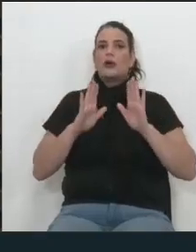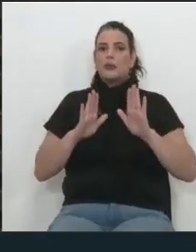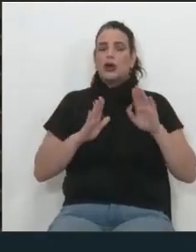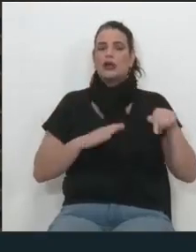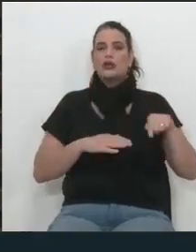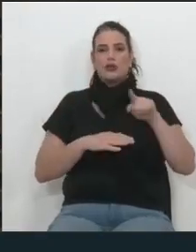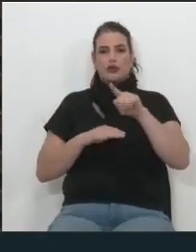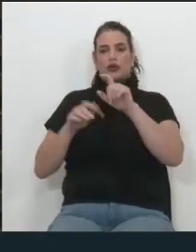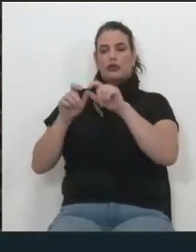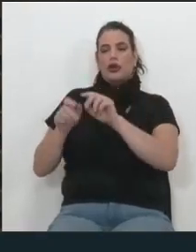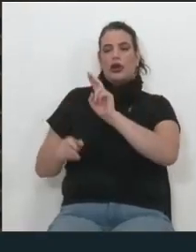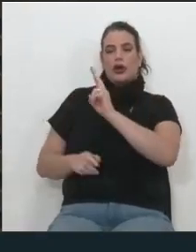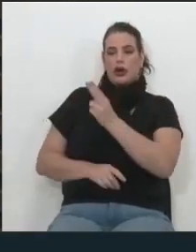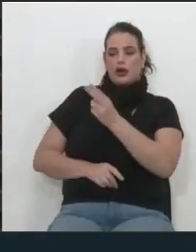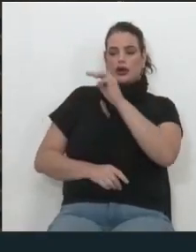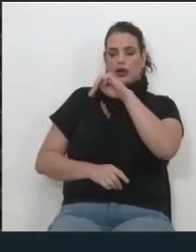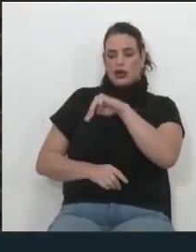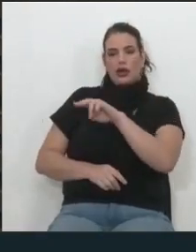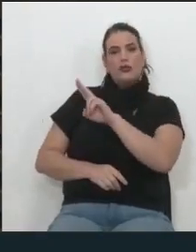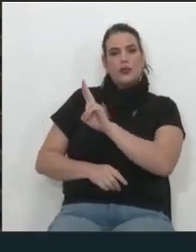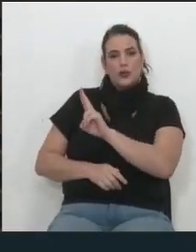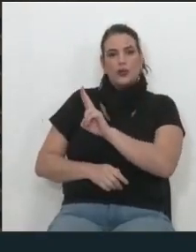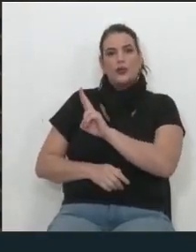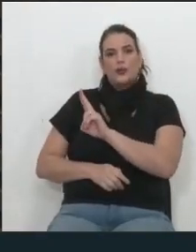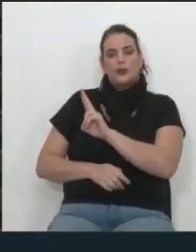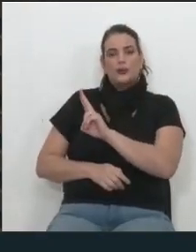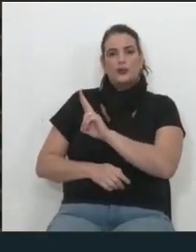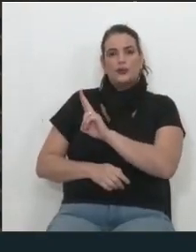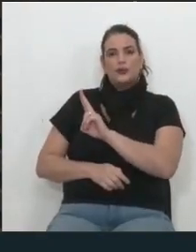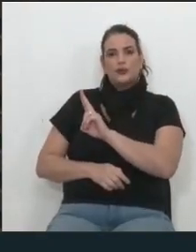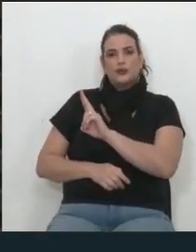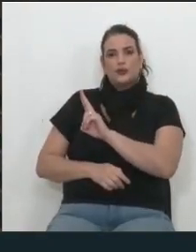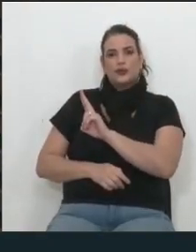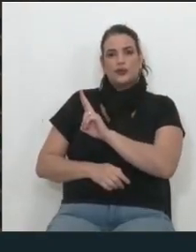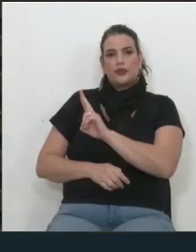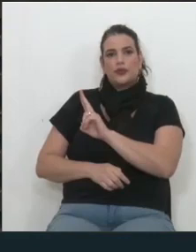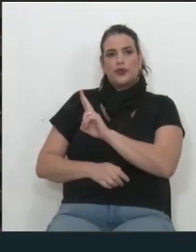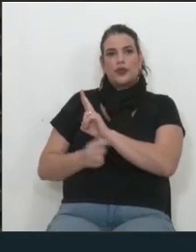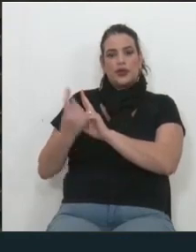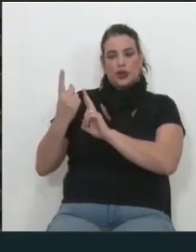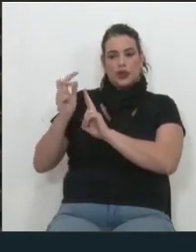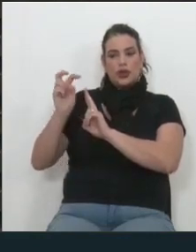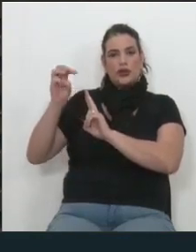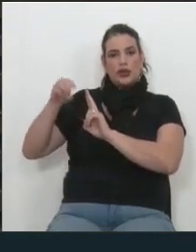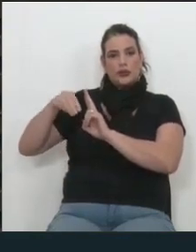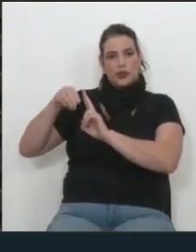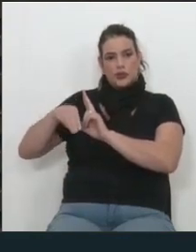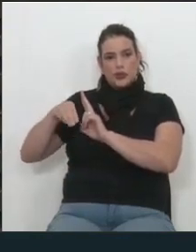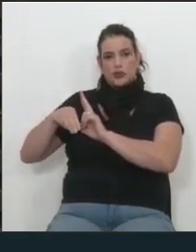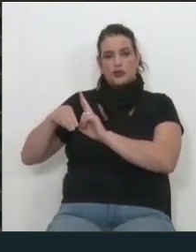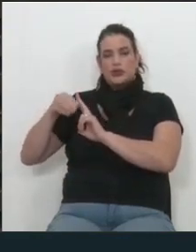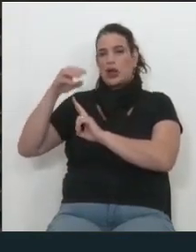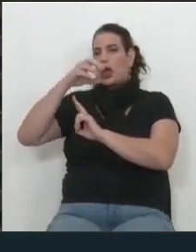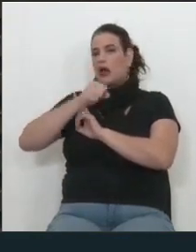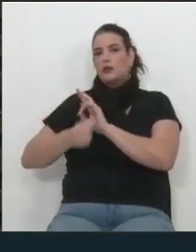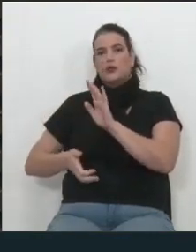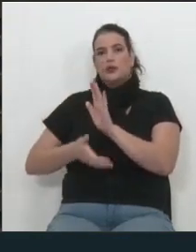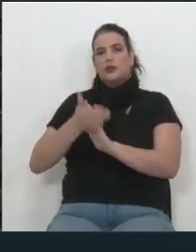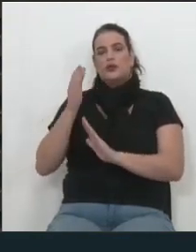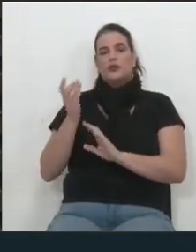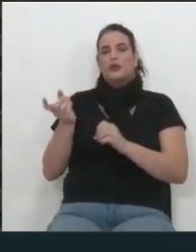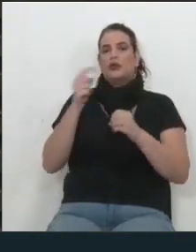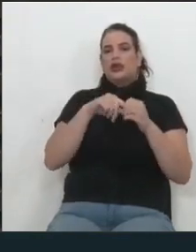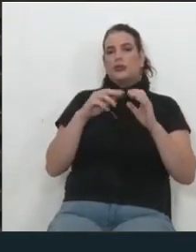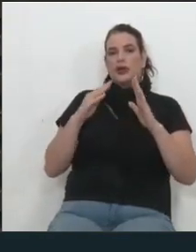HMU. HMU é... Eu passei lá 15 minutos e depois eu fui embora. E